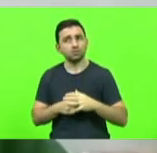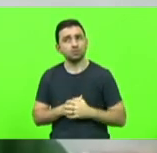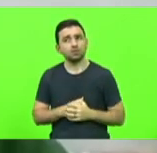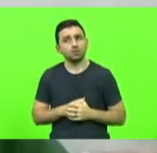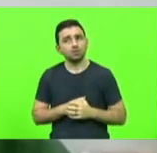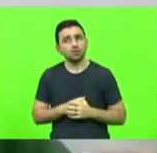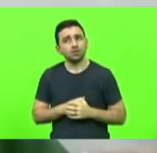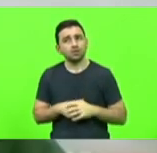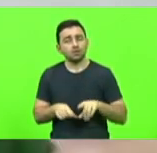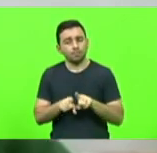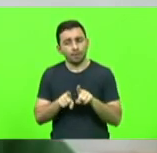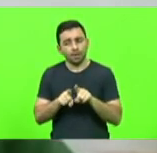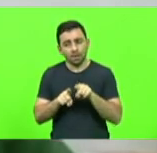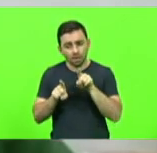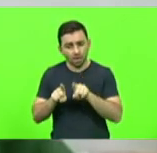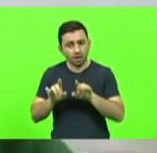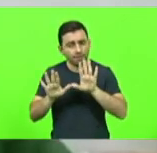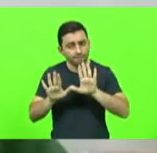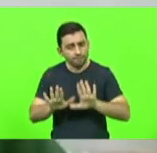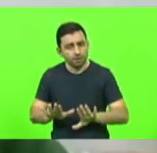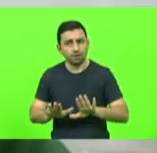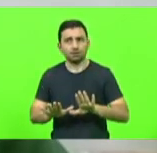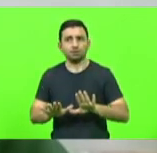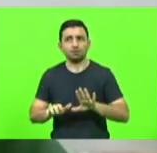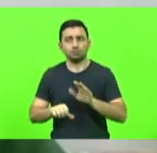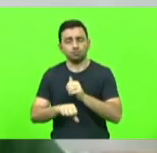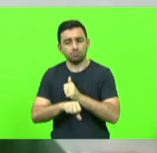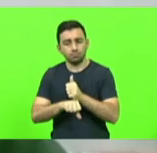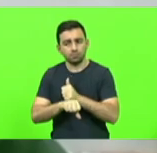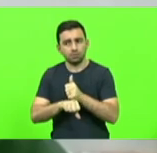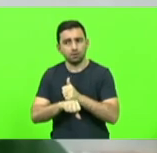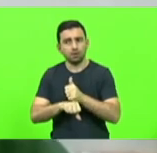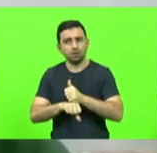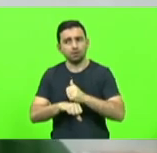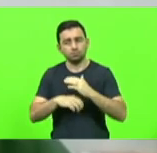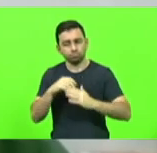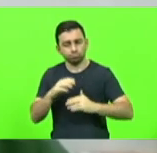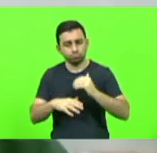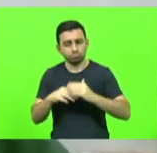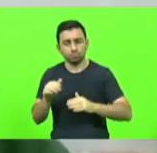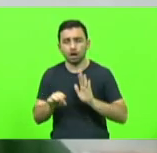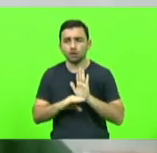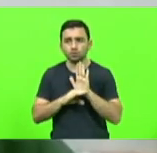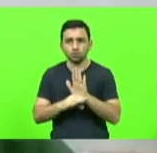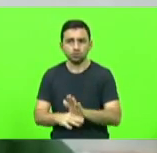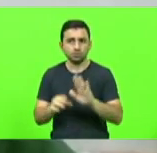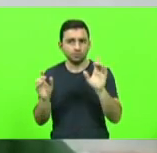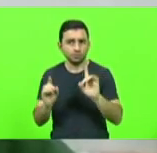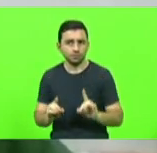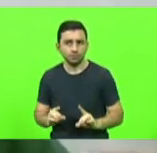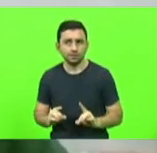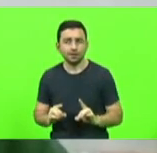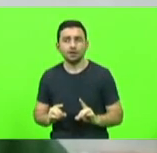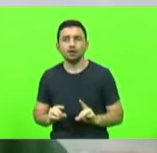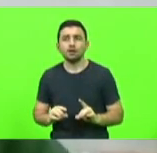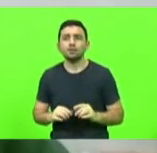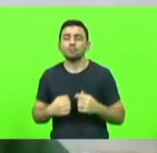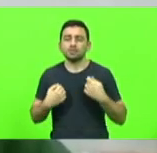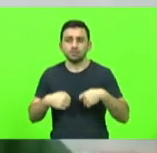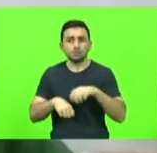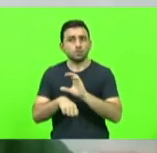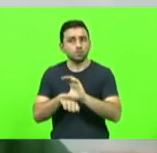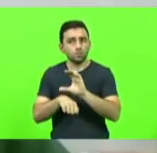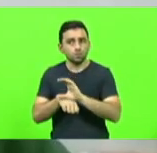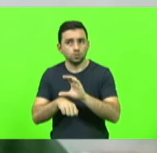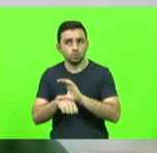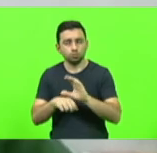desse profissional que já está qualificado para atender pessoas com deficiência. Essa qualificação requer uma formação